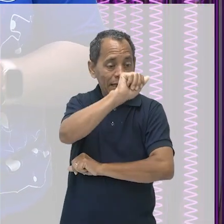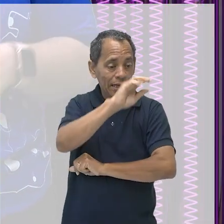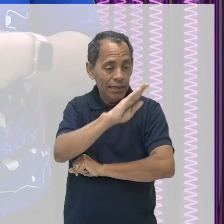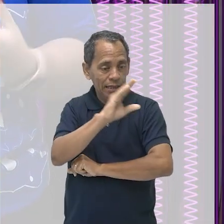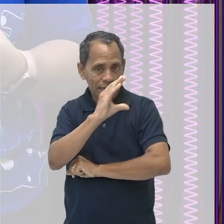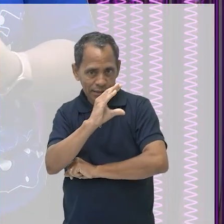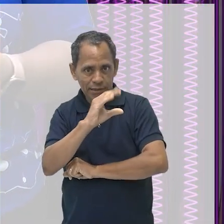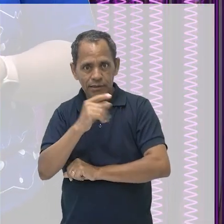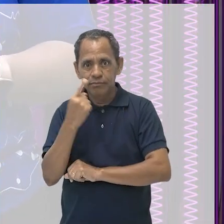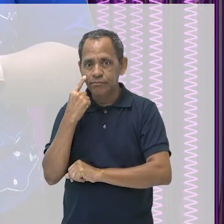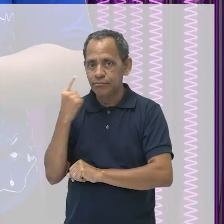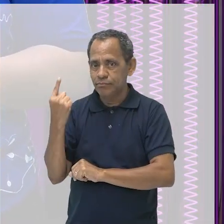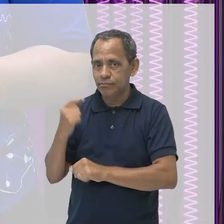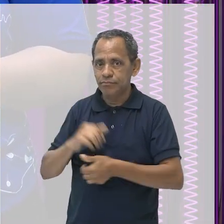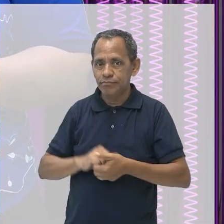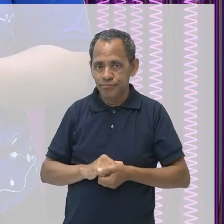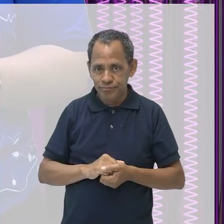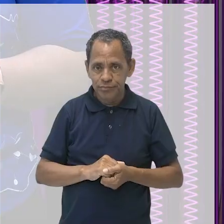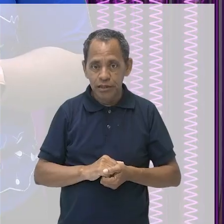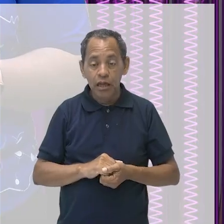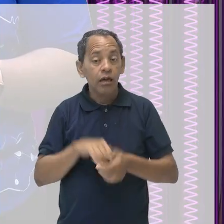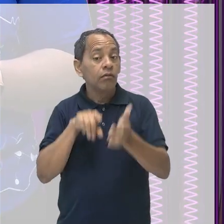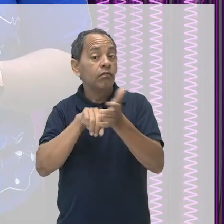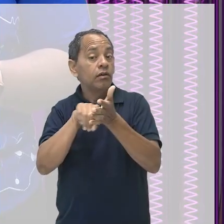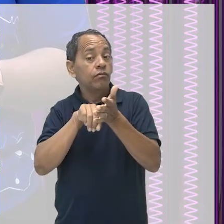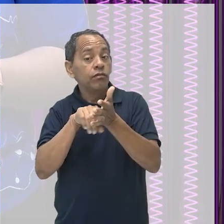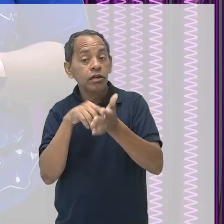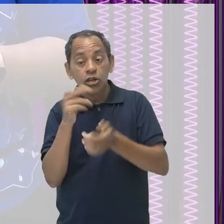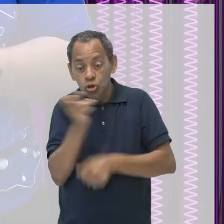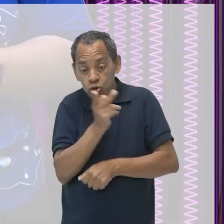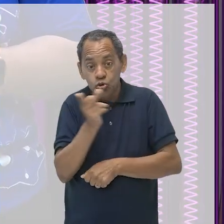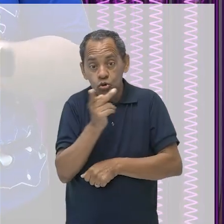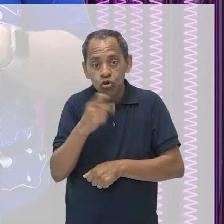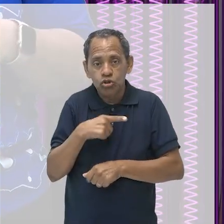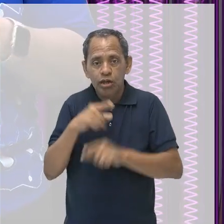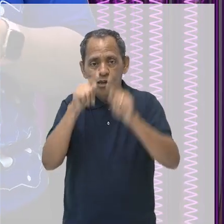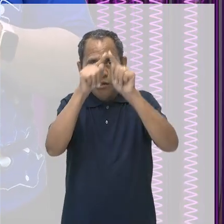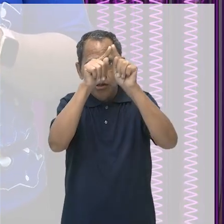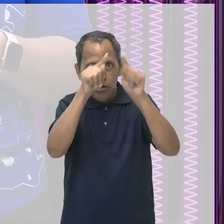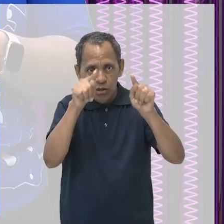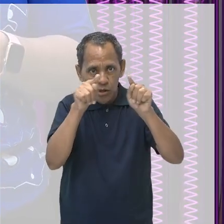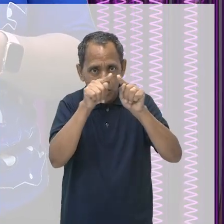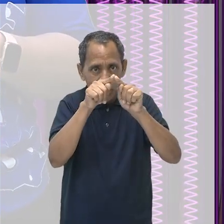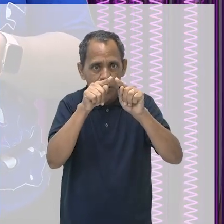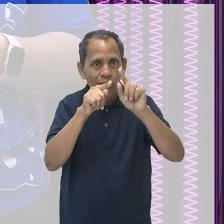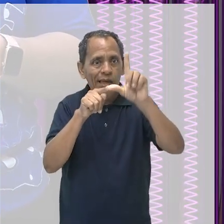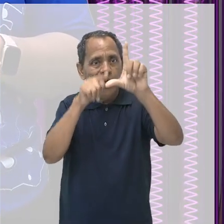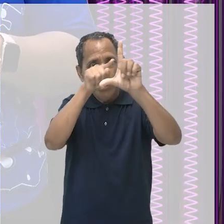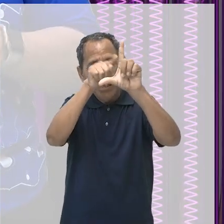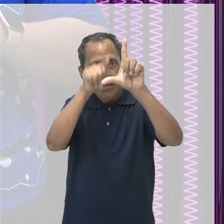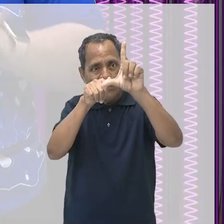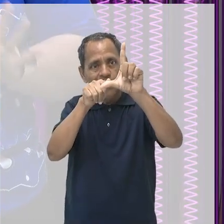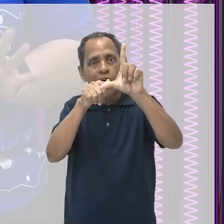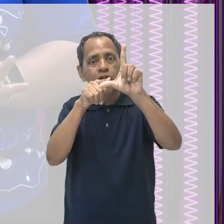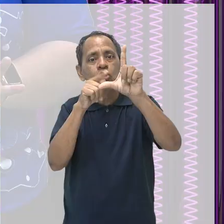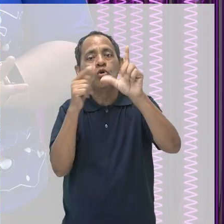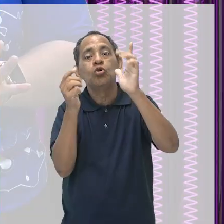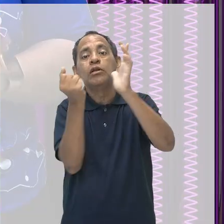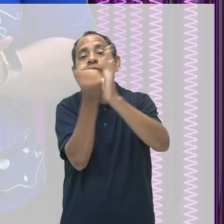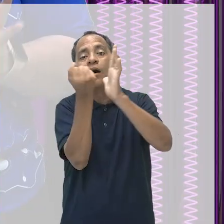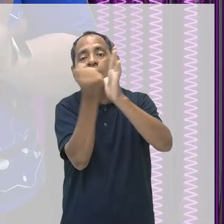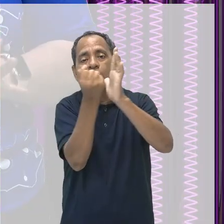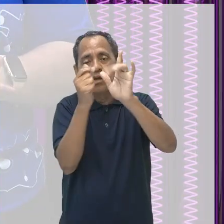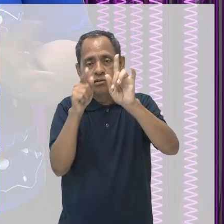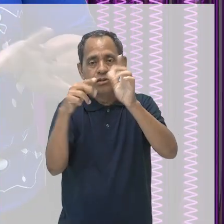C'. Verifique que eles dois têm um ângulozinho marcado ali em cima, olha, e só essa marcação significa que esses